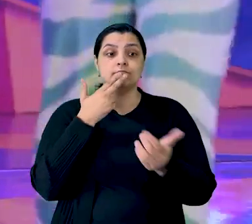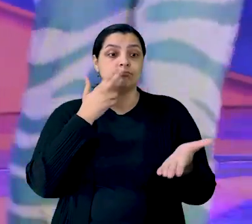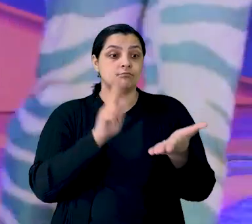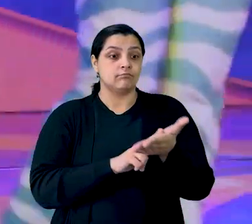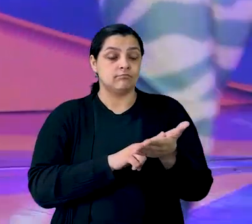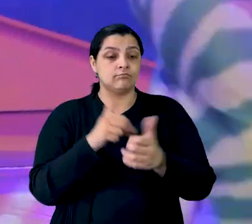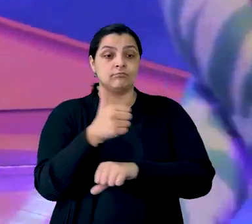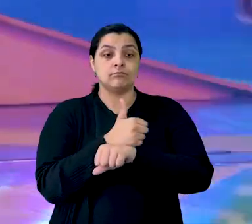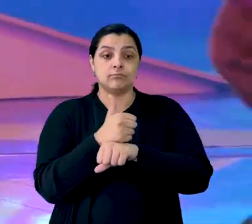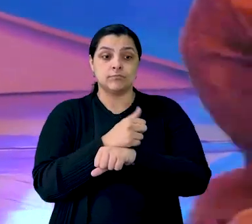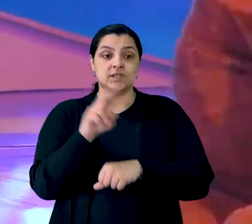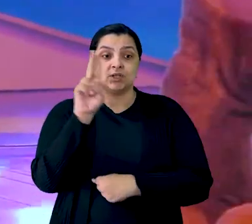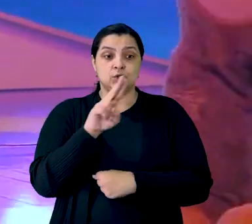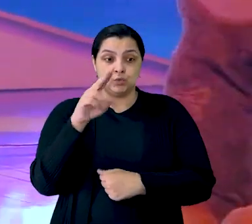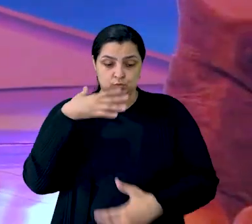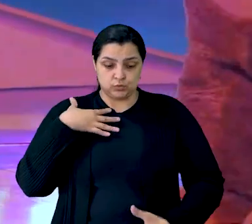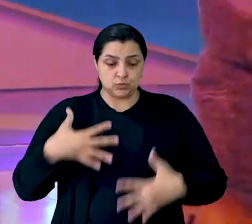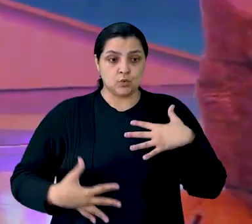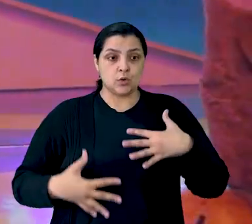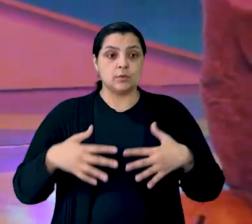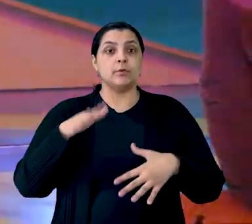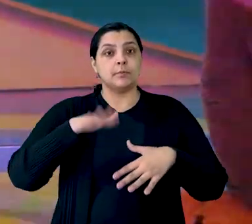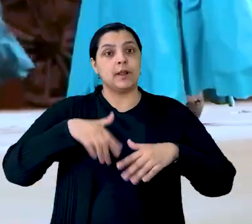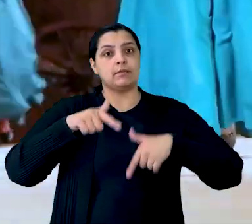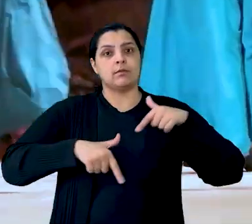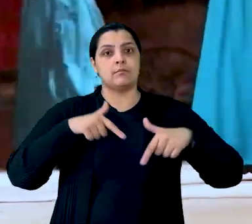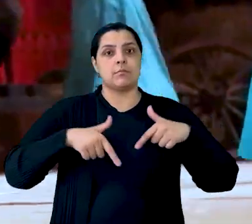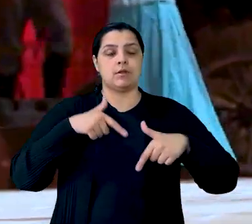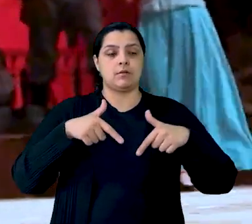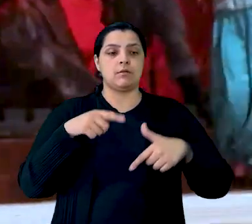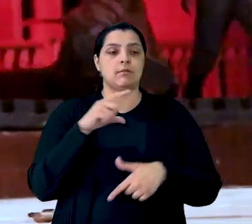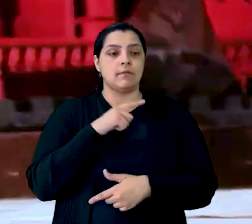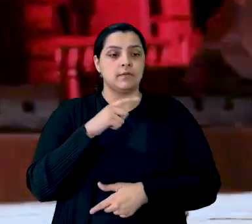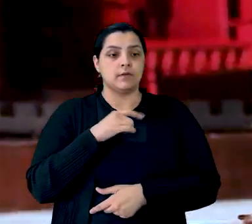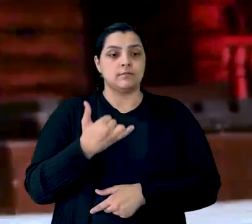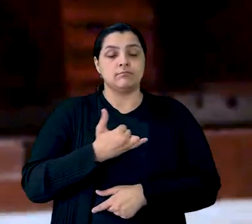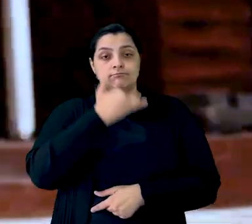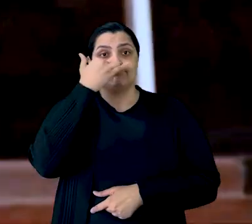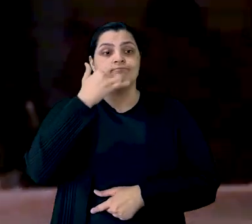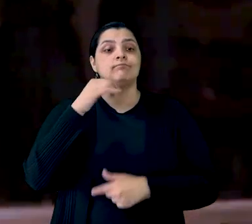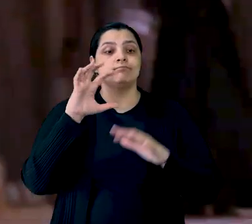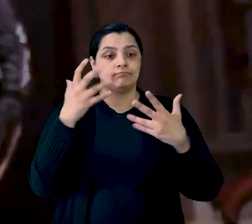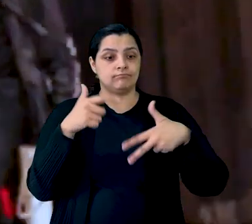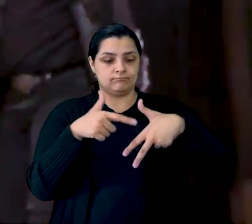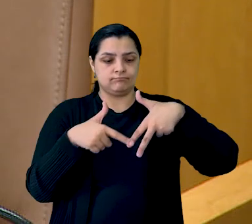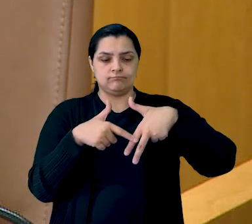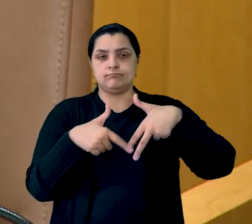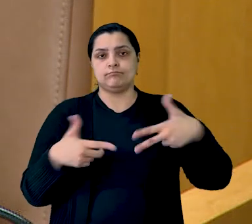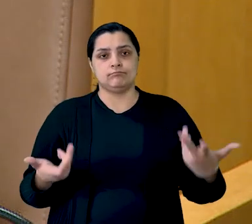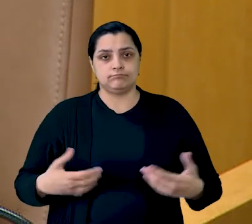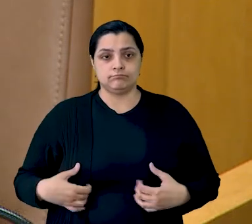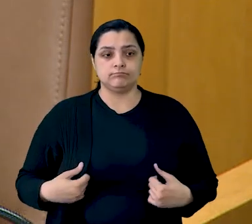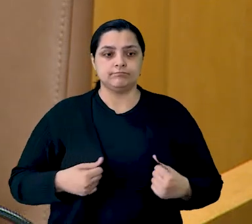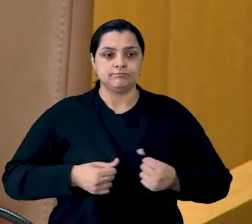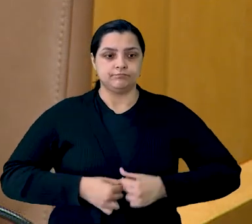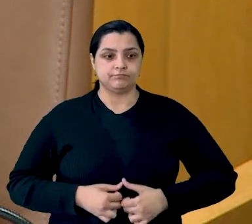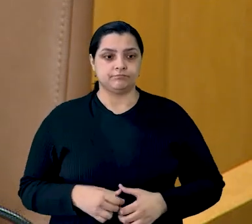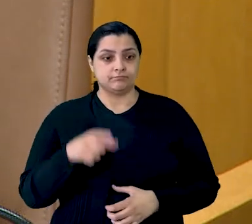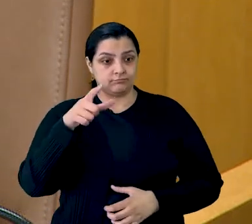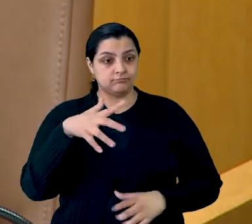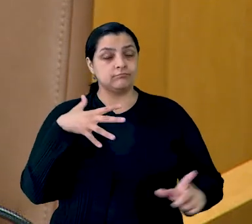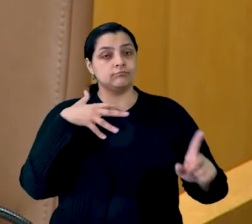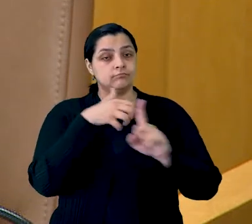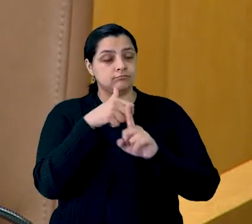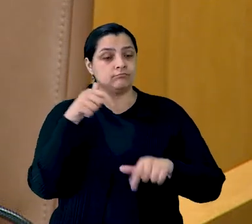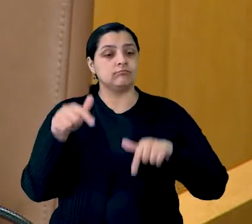e carteiros, profissionais que usam o corpo para desenvolver a função, estando sujeitos a lesões. Incontroverso que ela